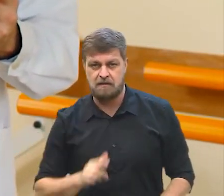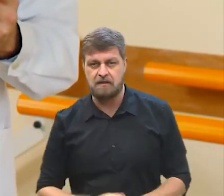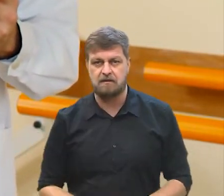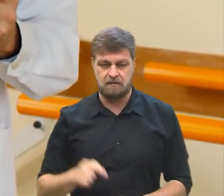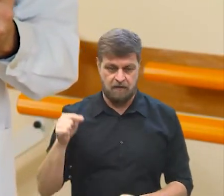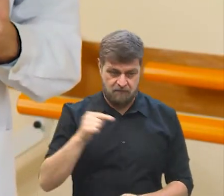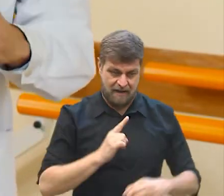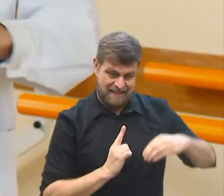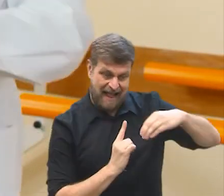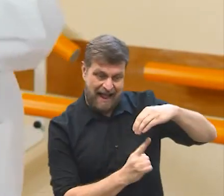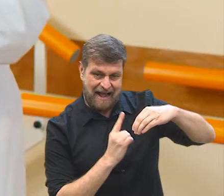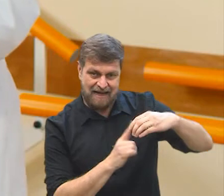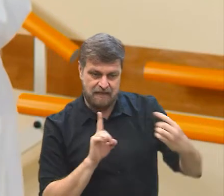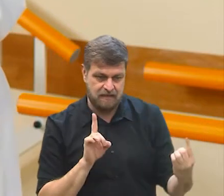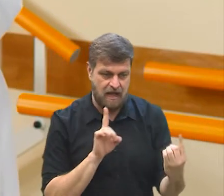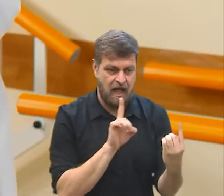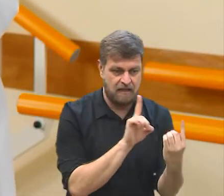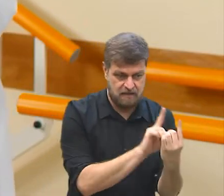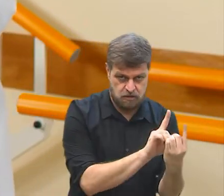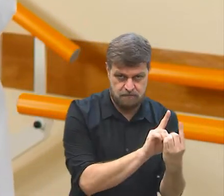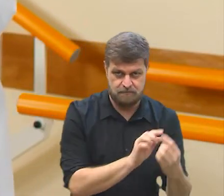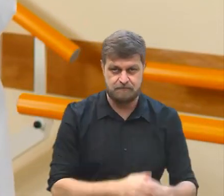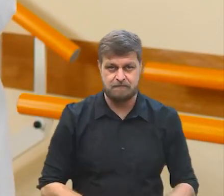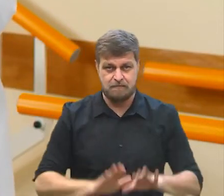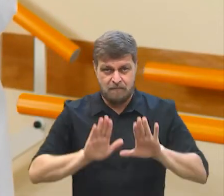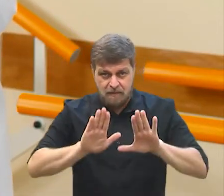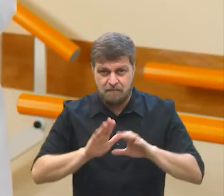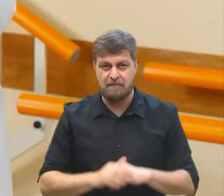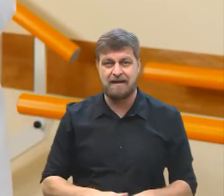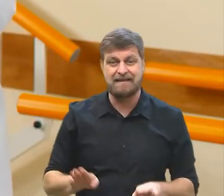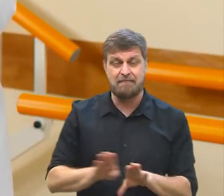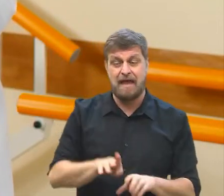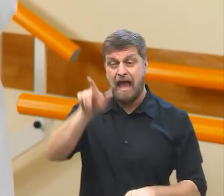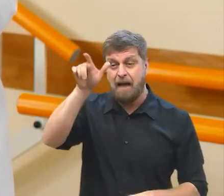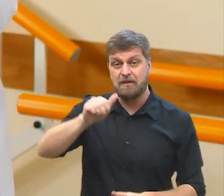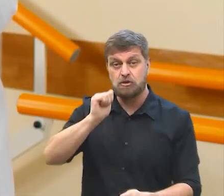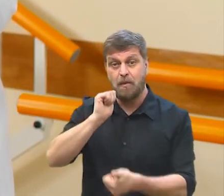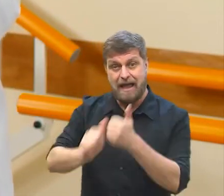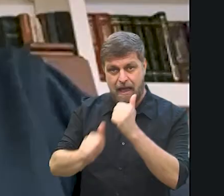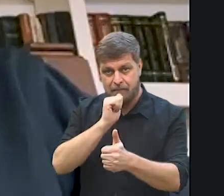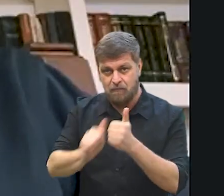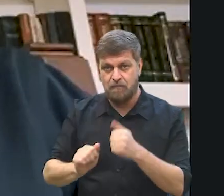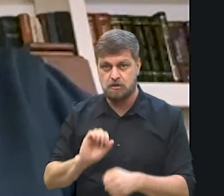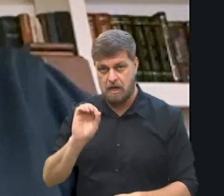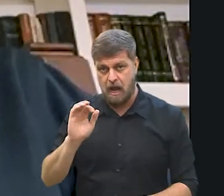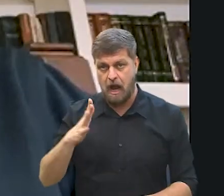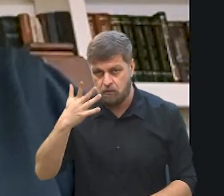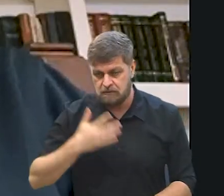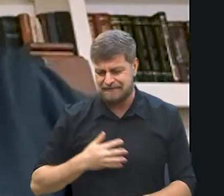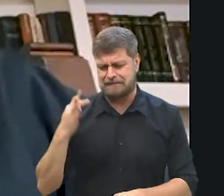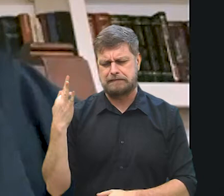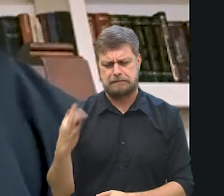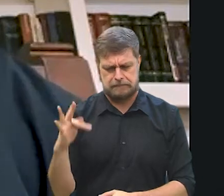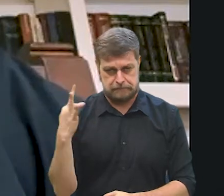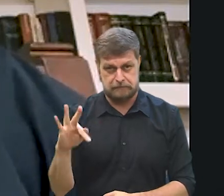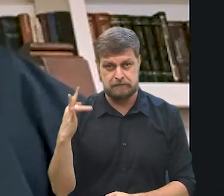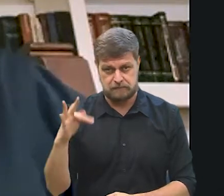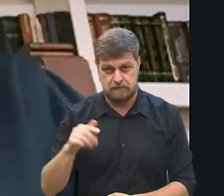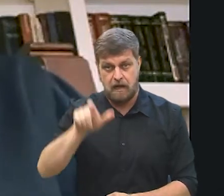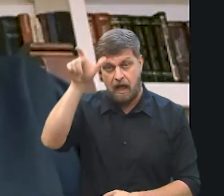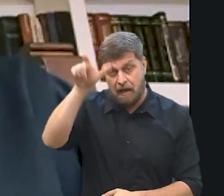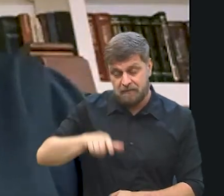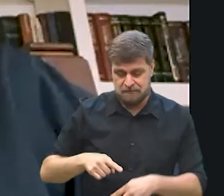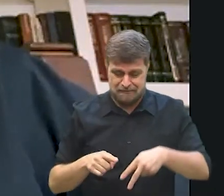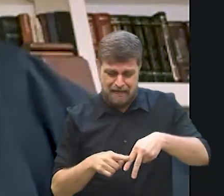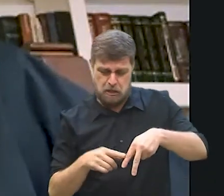clínica direitinho. Eu até digo, o imposto do esporte é a lesão. Quem pratica esporte paga imposto. É lesão